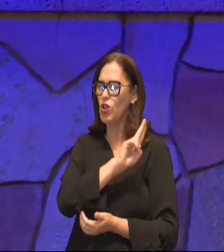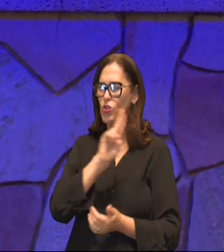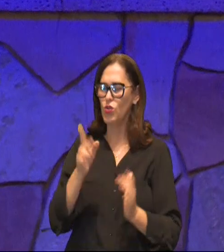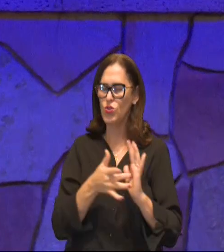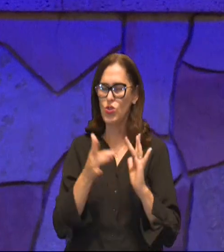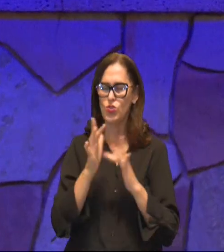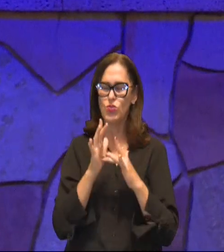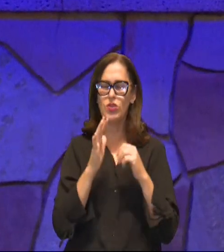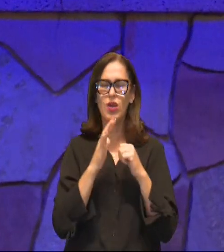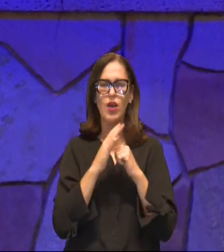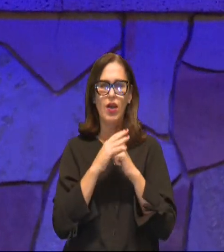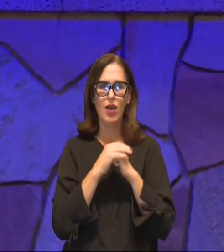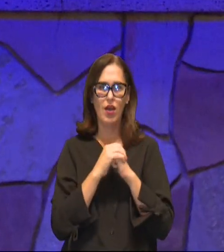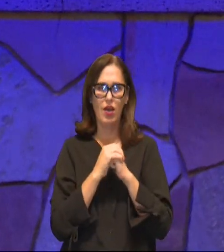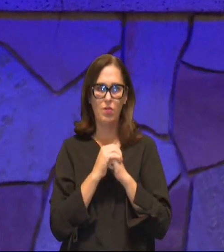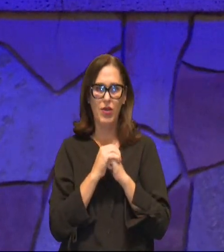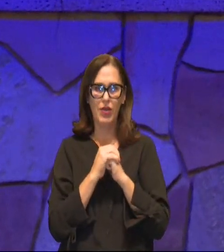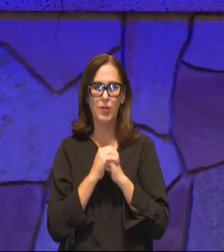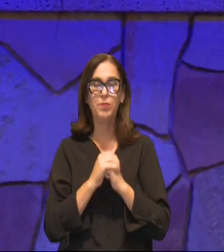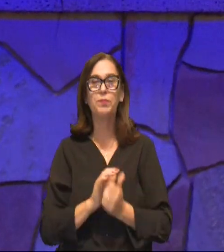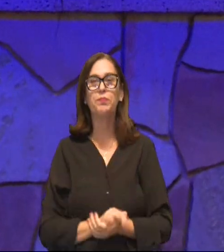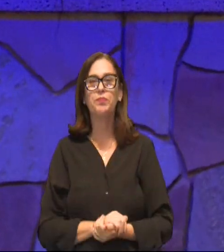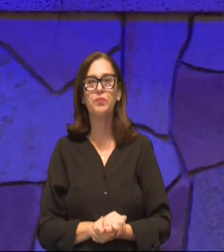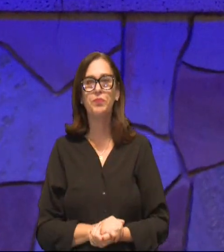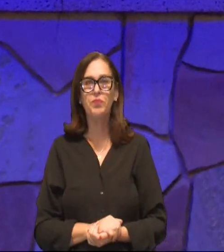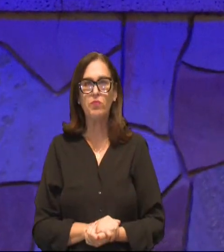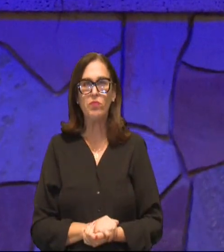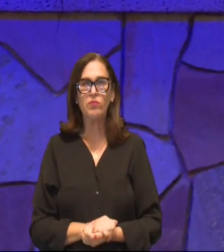de Jesus.